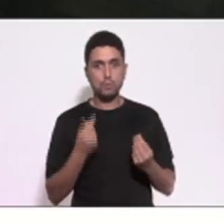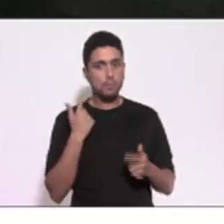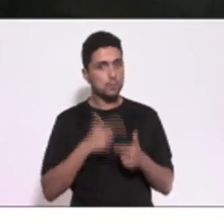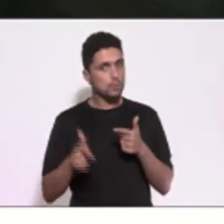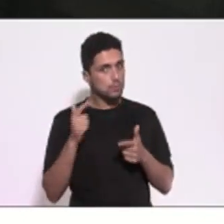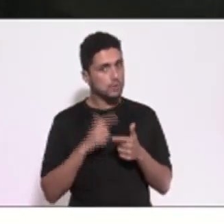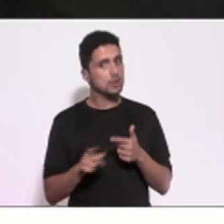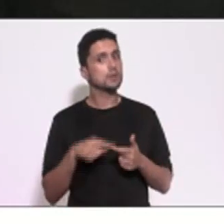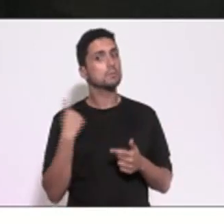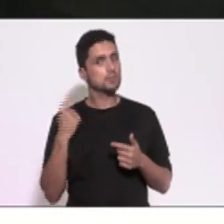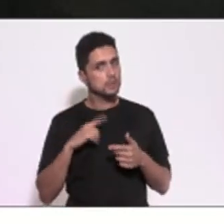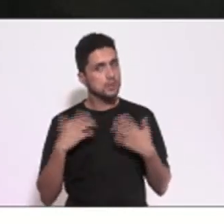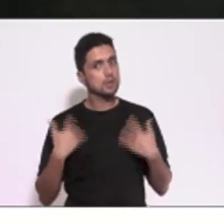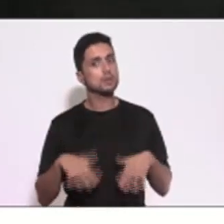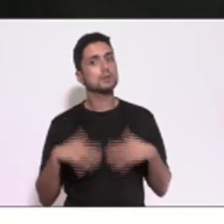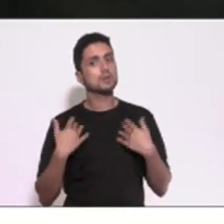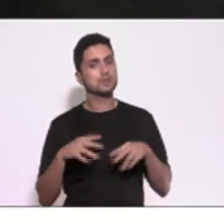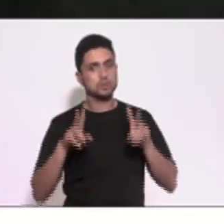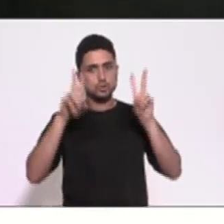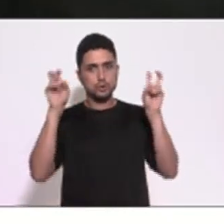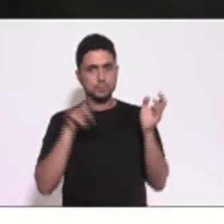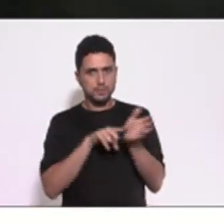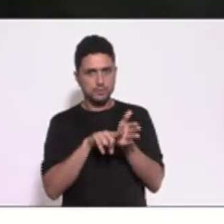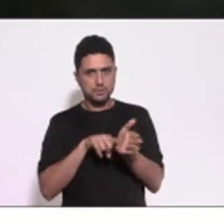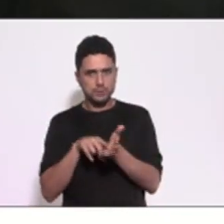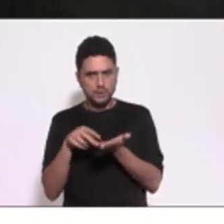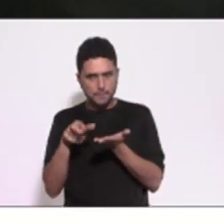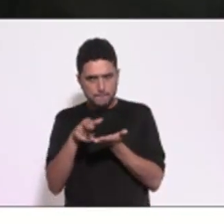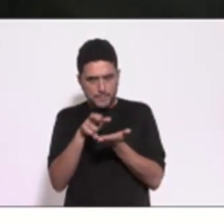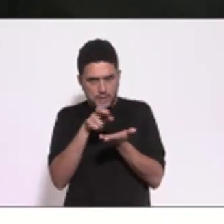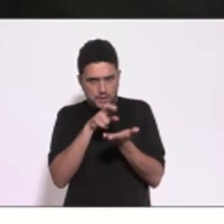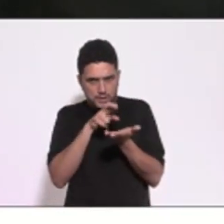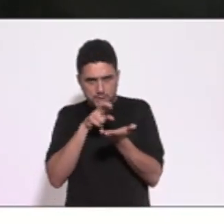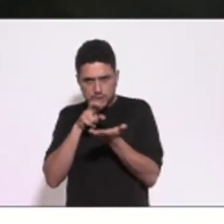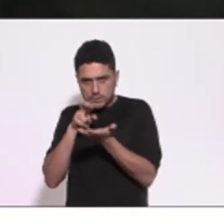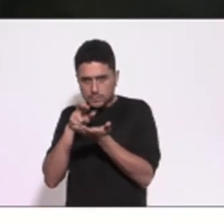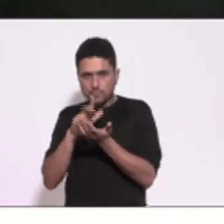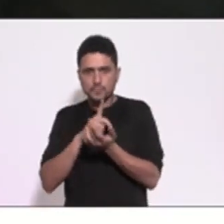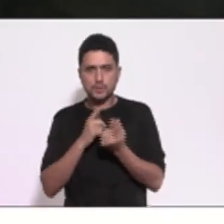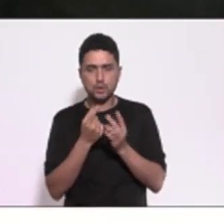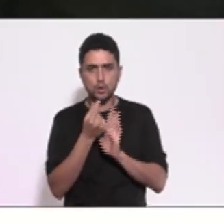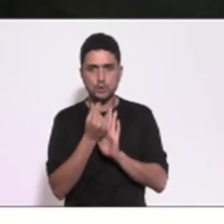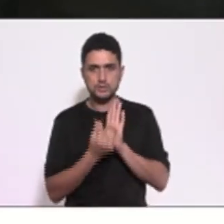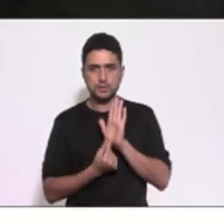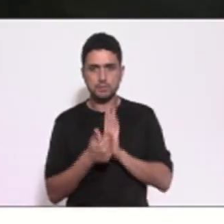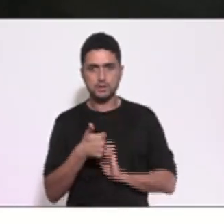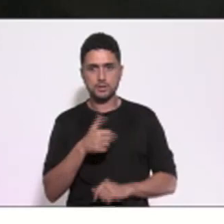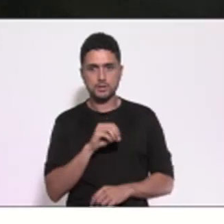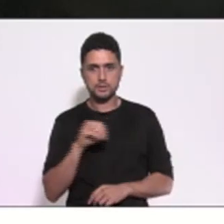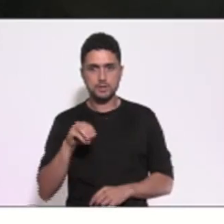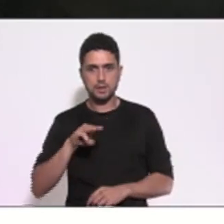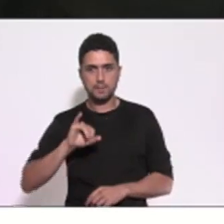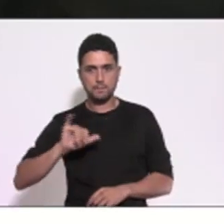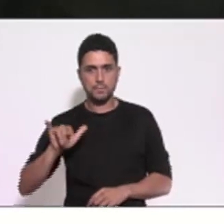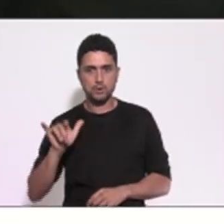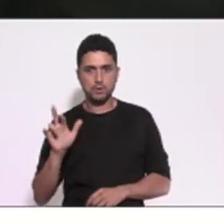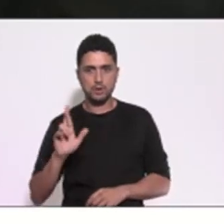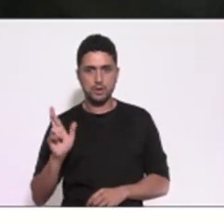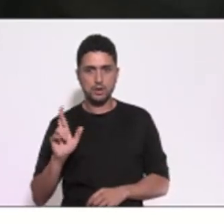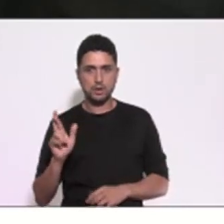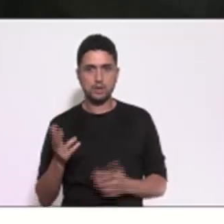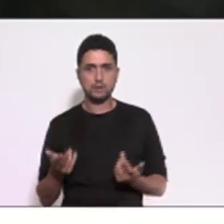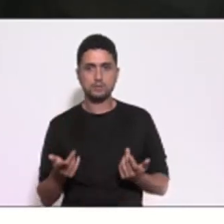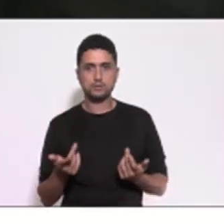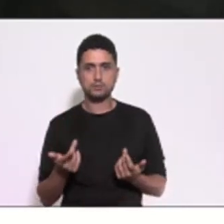investigação. Nós vimos que para perícia só está indicado no orçamento cerca de R$100 mil, ou seja,